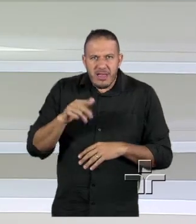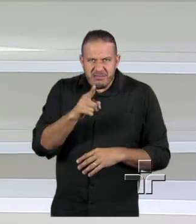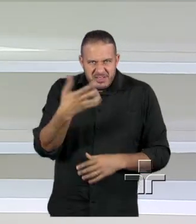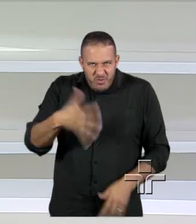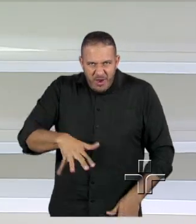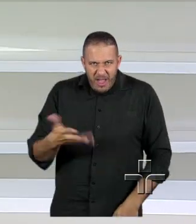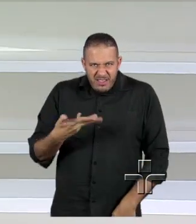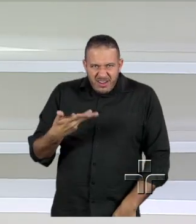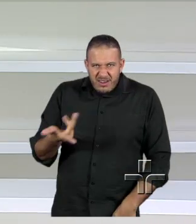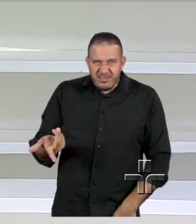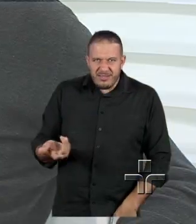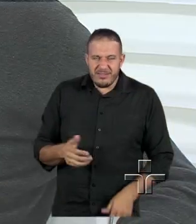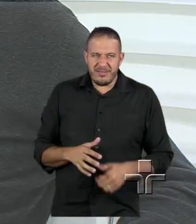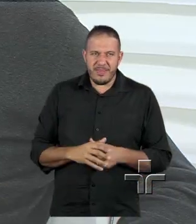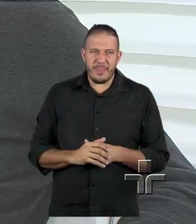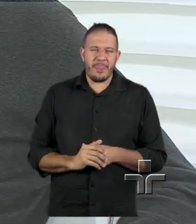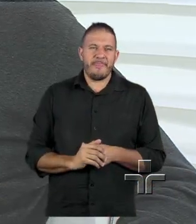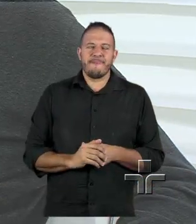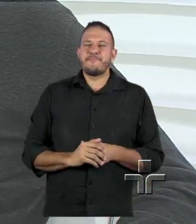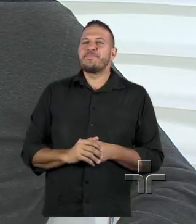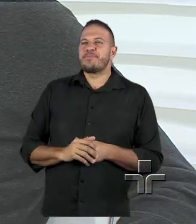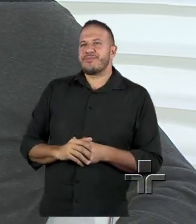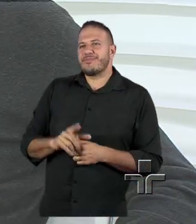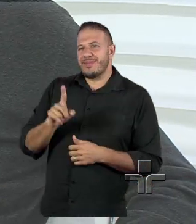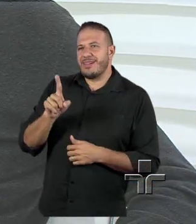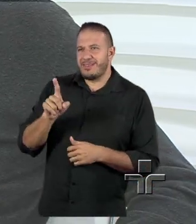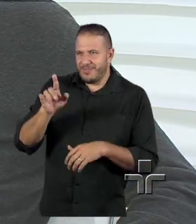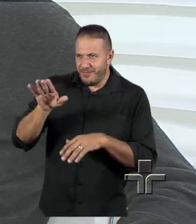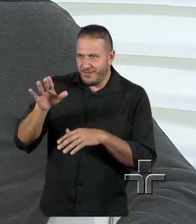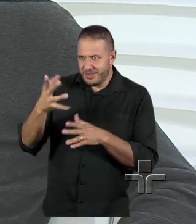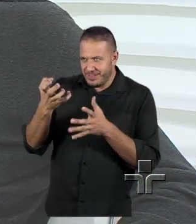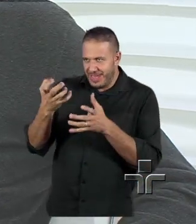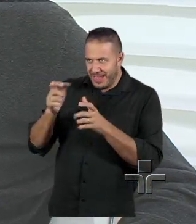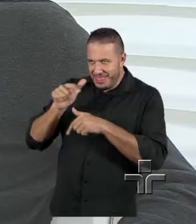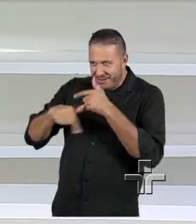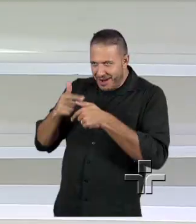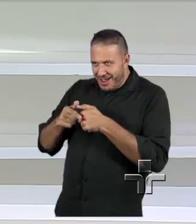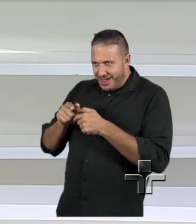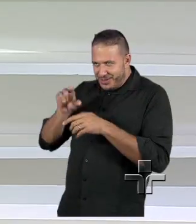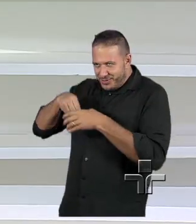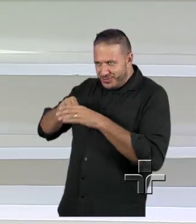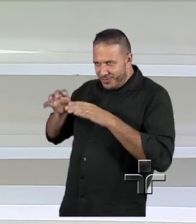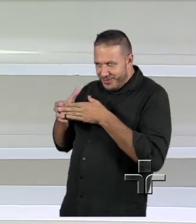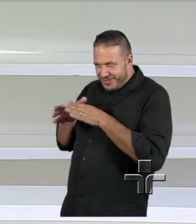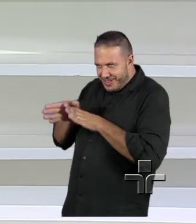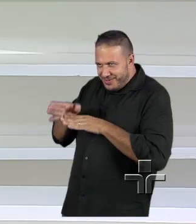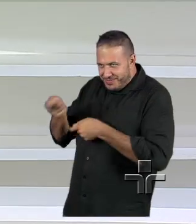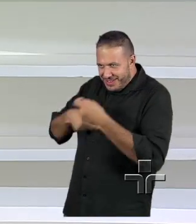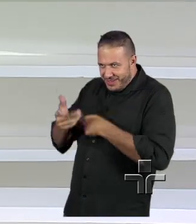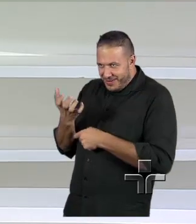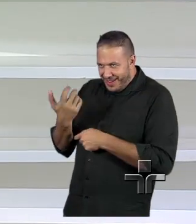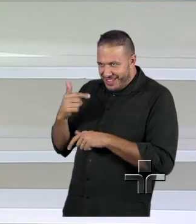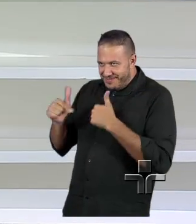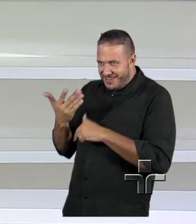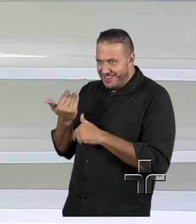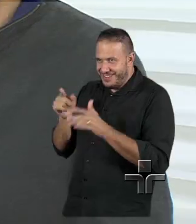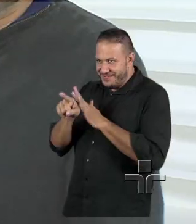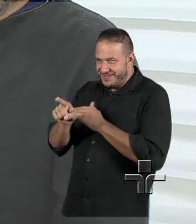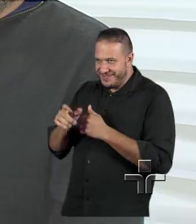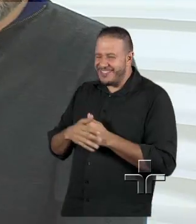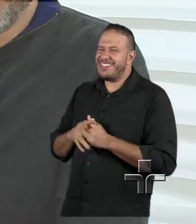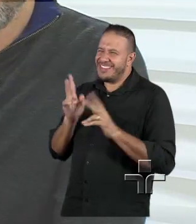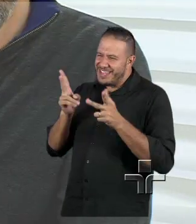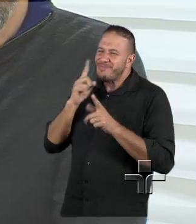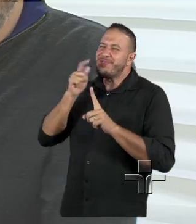fazer assim? Veja, Fernando, essa pergunta que você quer trabalhar no Conselho de Administração é a pergunta que eu escuto todo